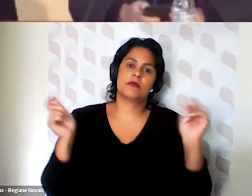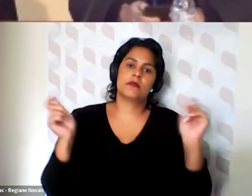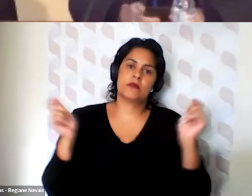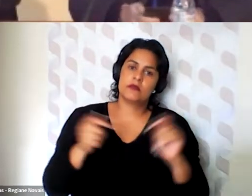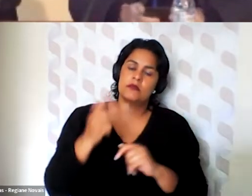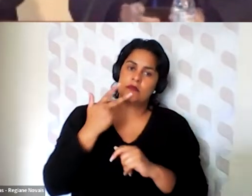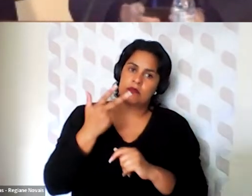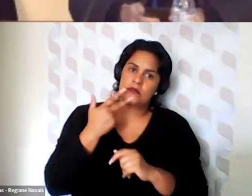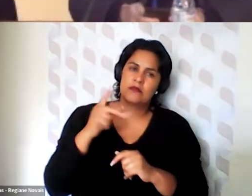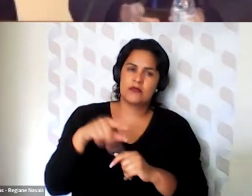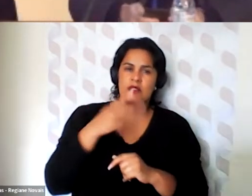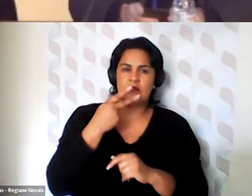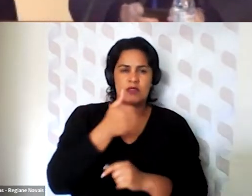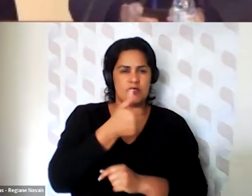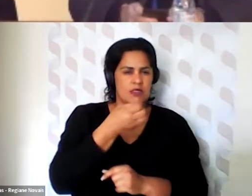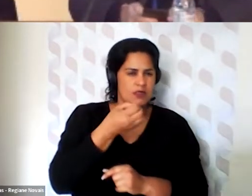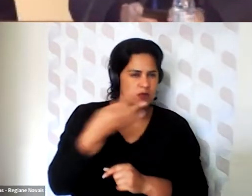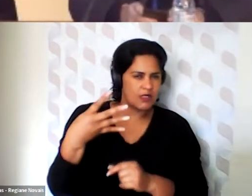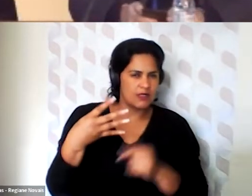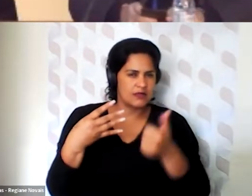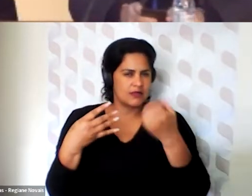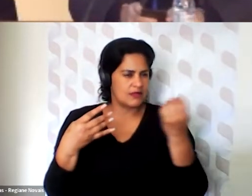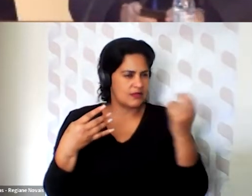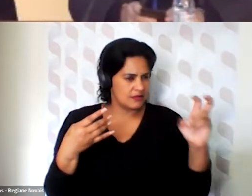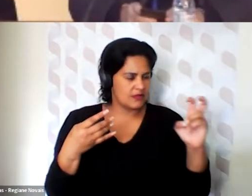Mesmo assim, defesa, né, se você for falar em